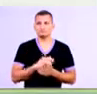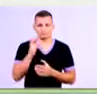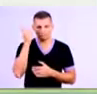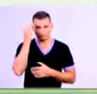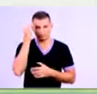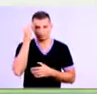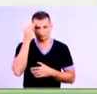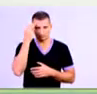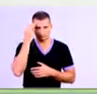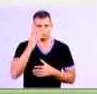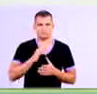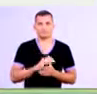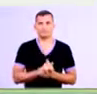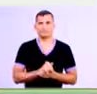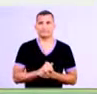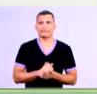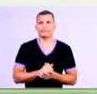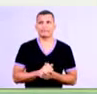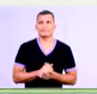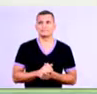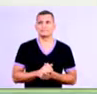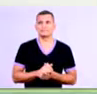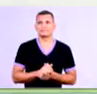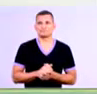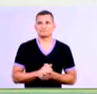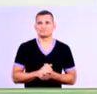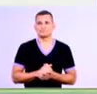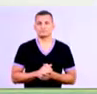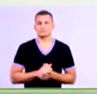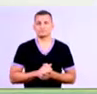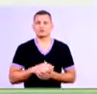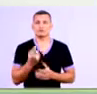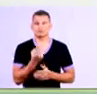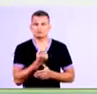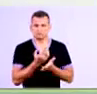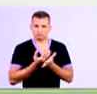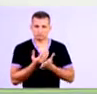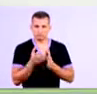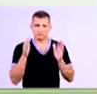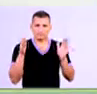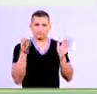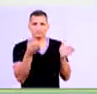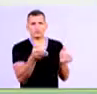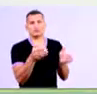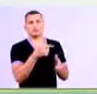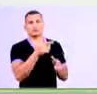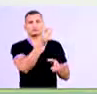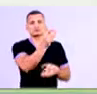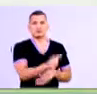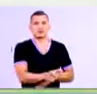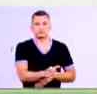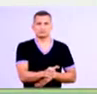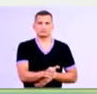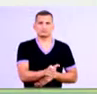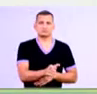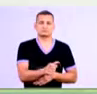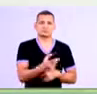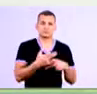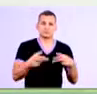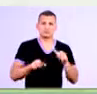tradicional das abordagens. Quando a gente começa a focar no usuário, as coisas mudam de orientação.